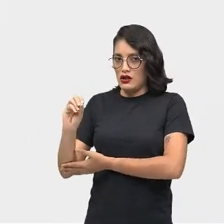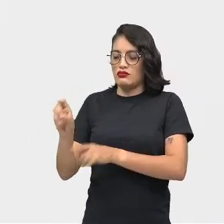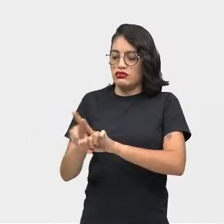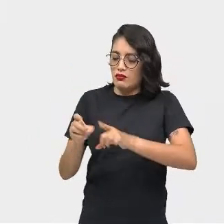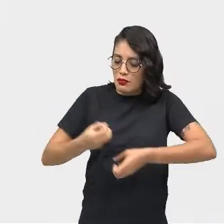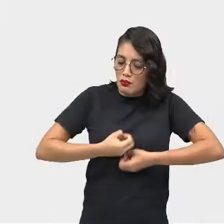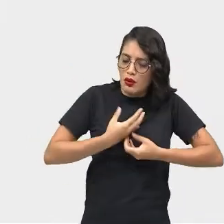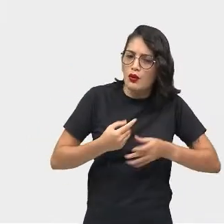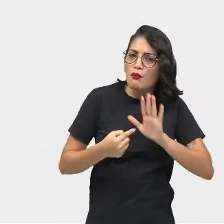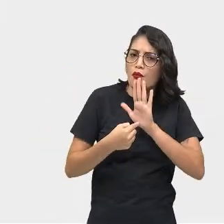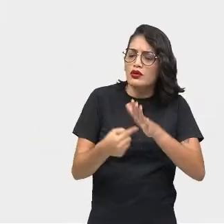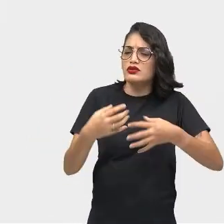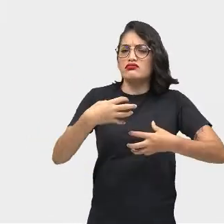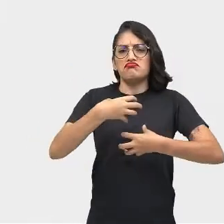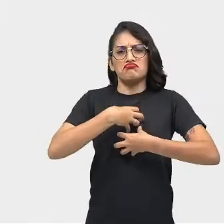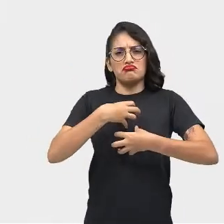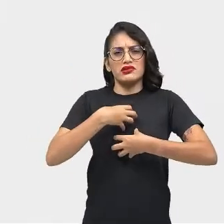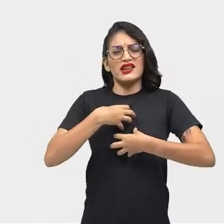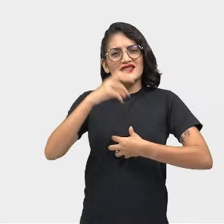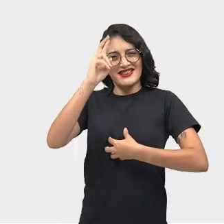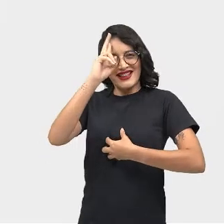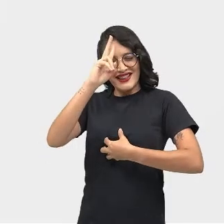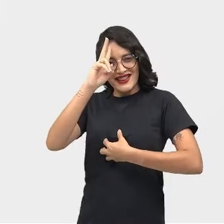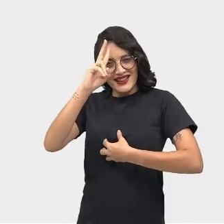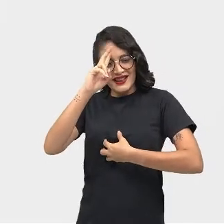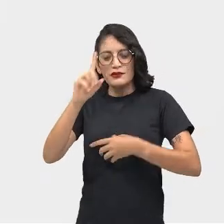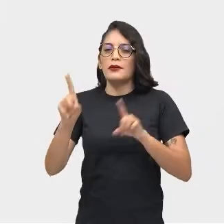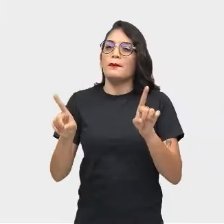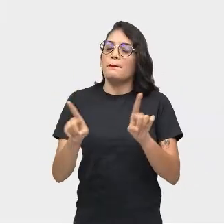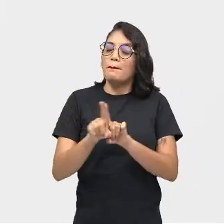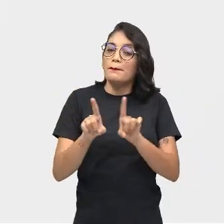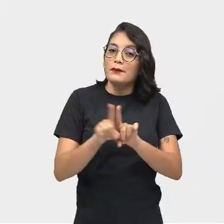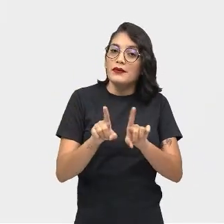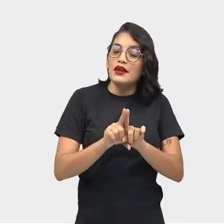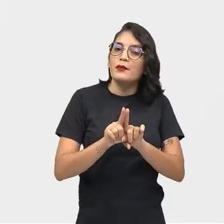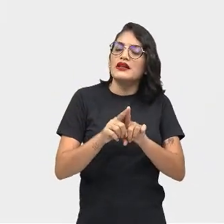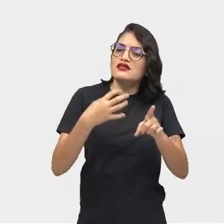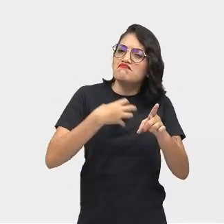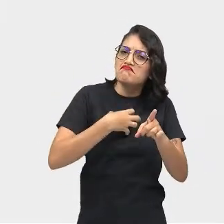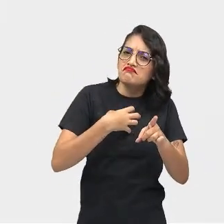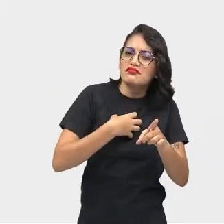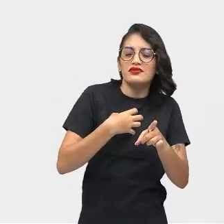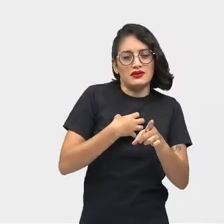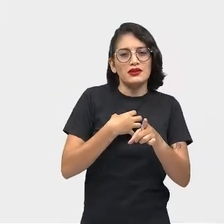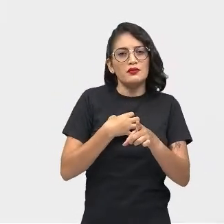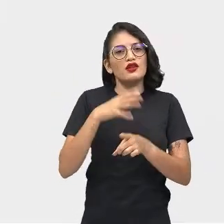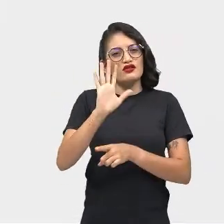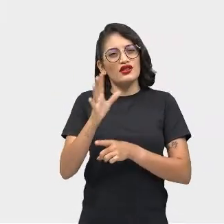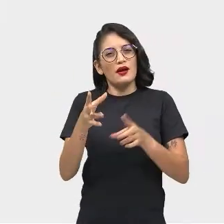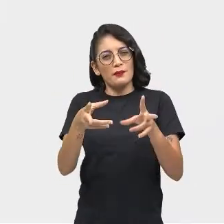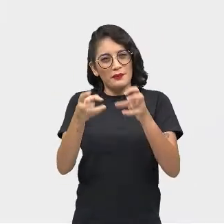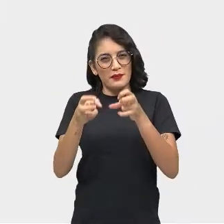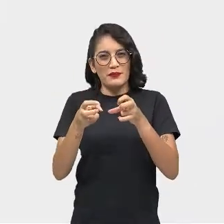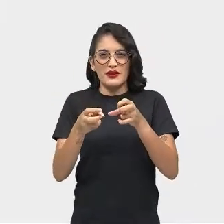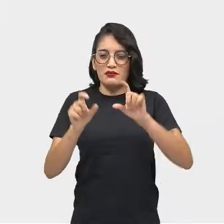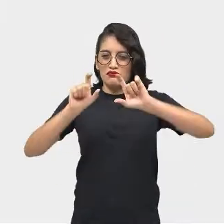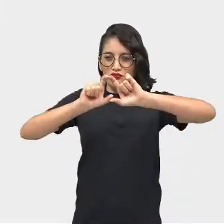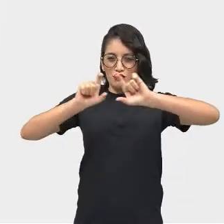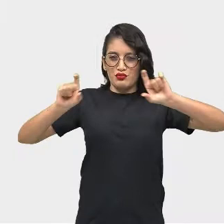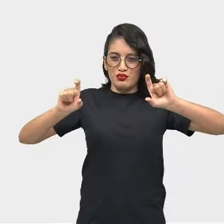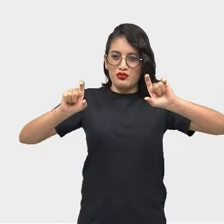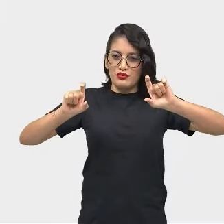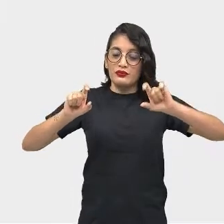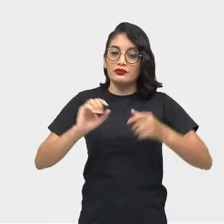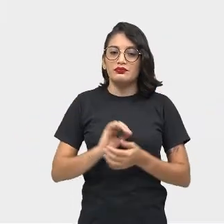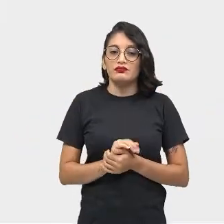poético traz um sentimento de recordação, traz um sentimento de lembrança, como nós observamos na estrofe. E